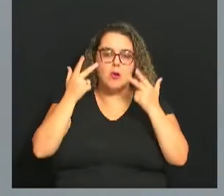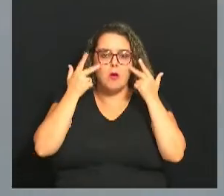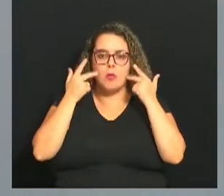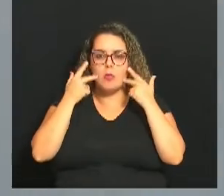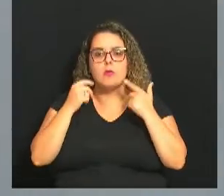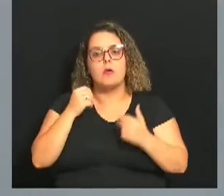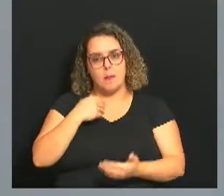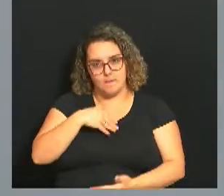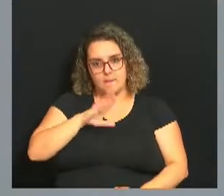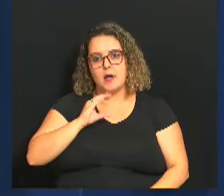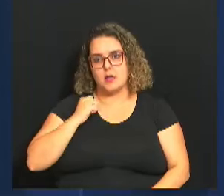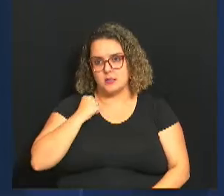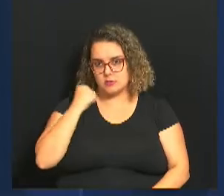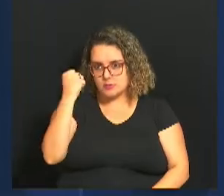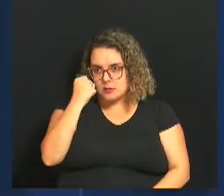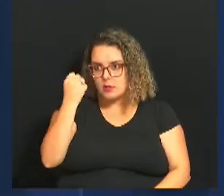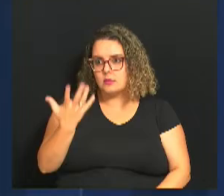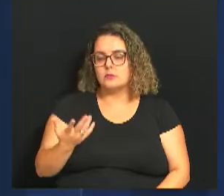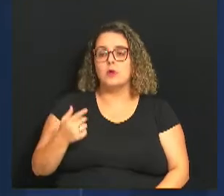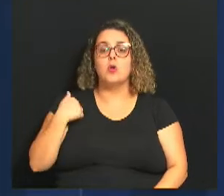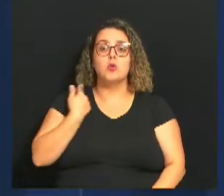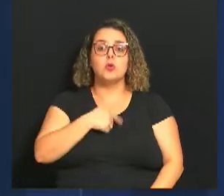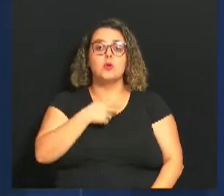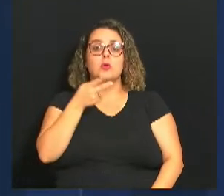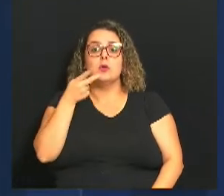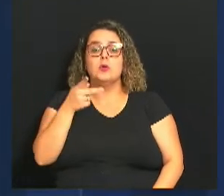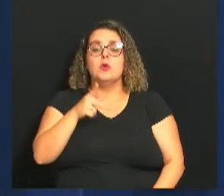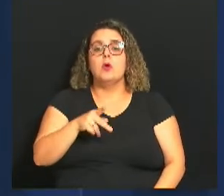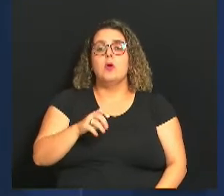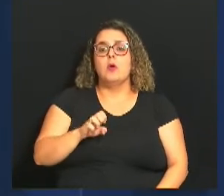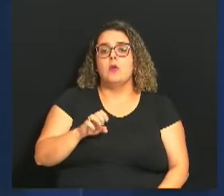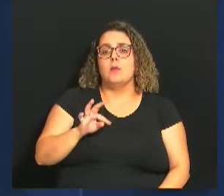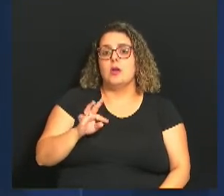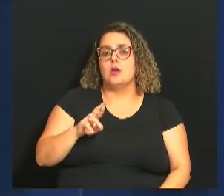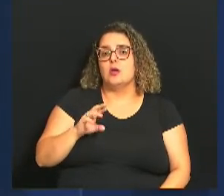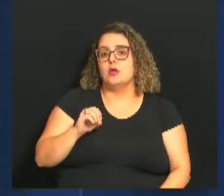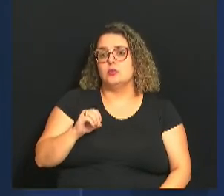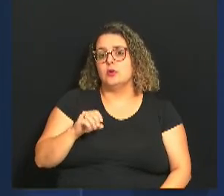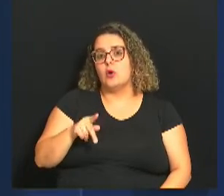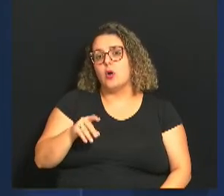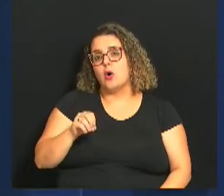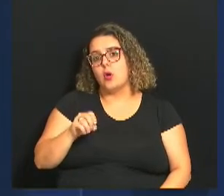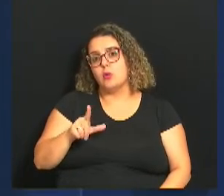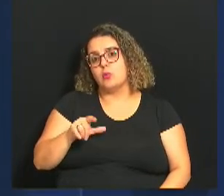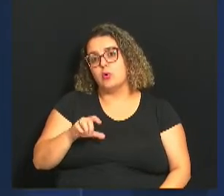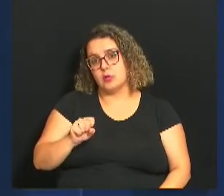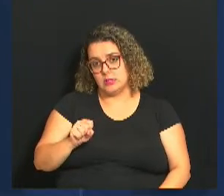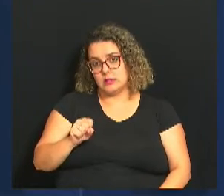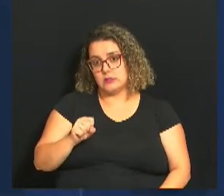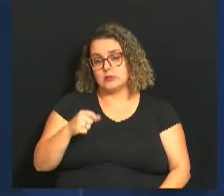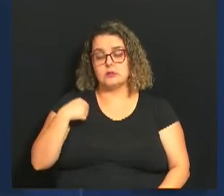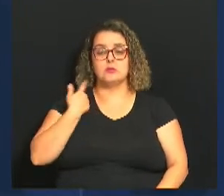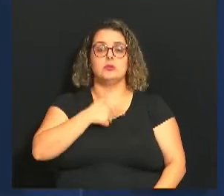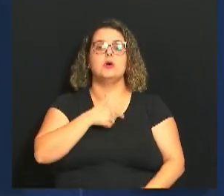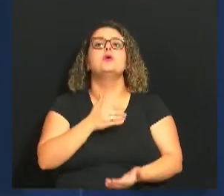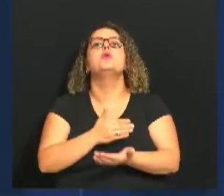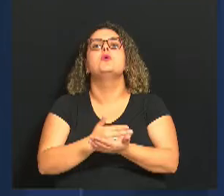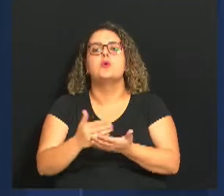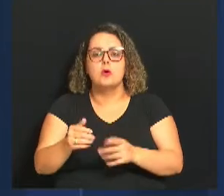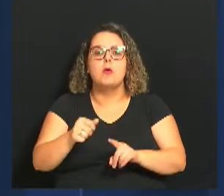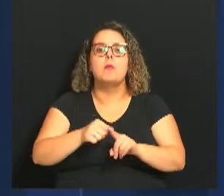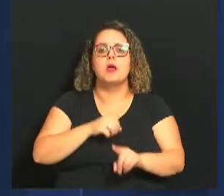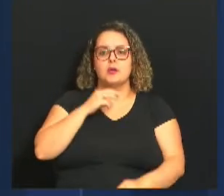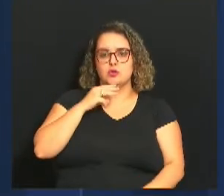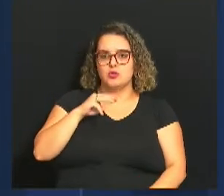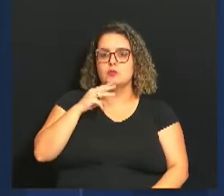está falando de Petrópolis, né, que tem aí essa questão das chuvas. A gente está iniciando março, que ainda há previsão